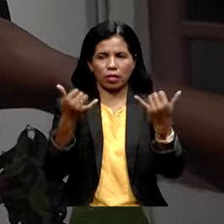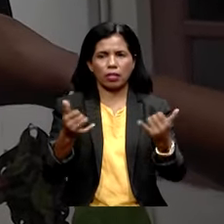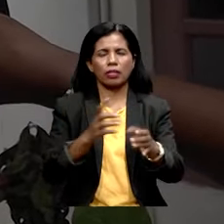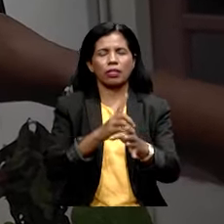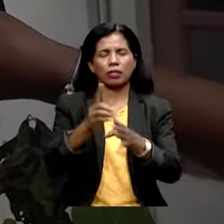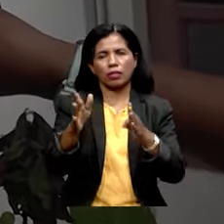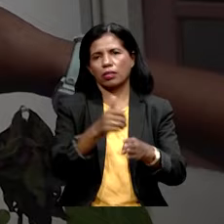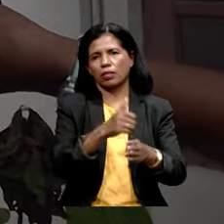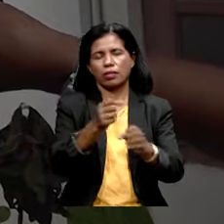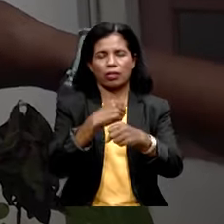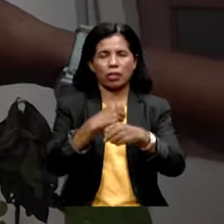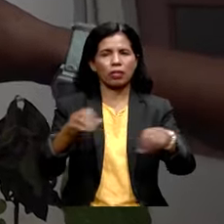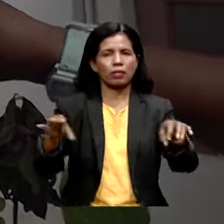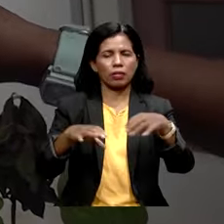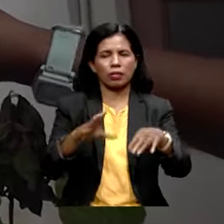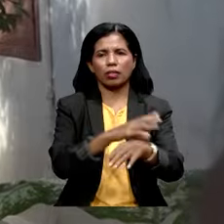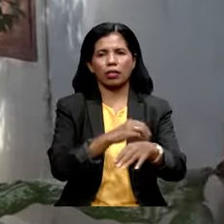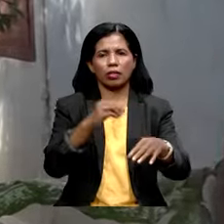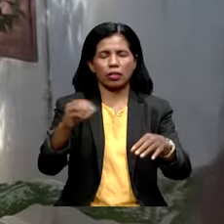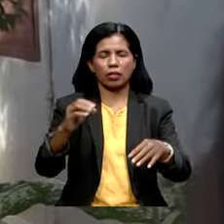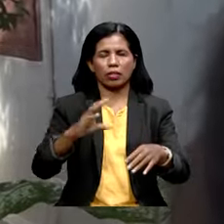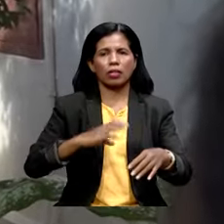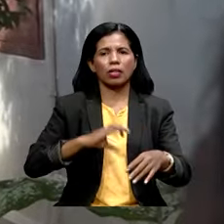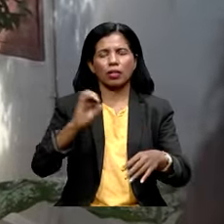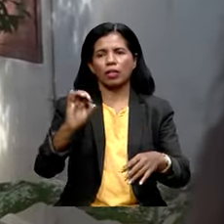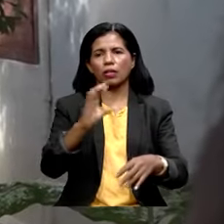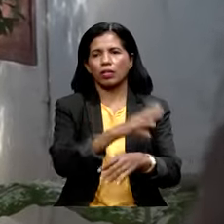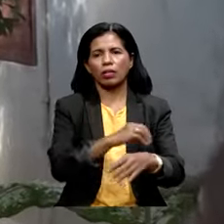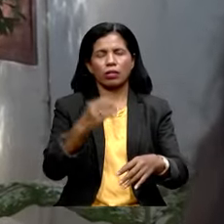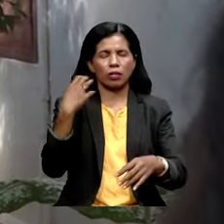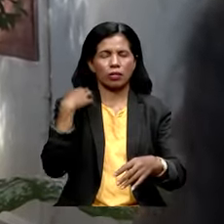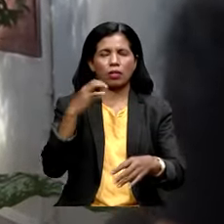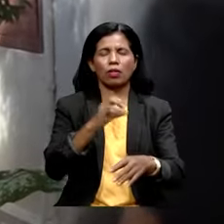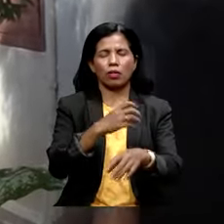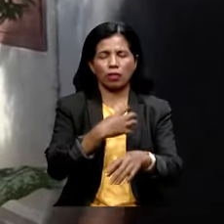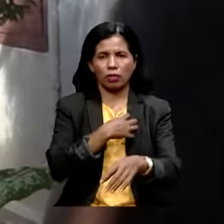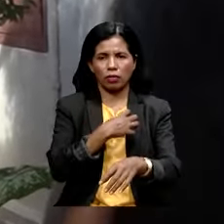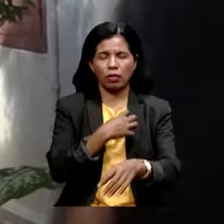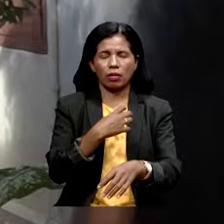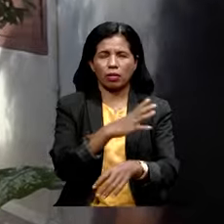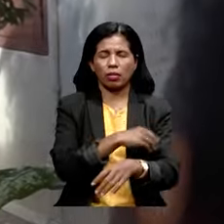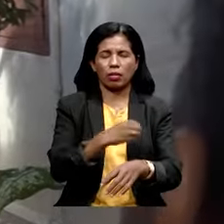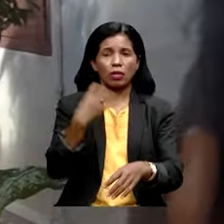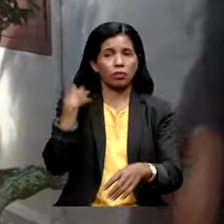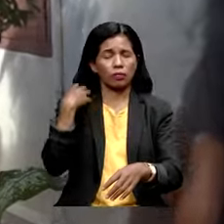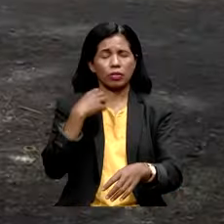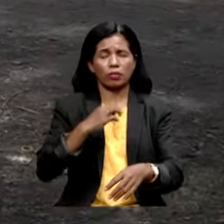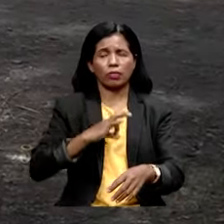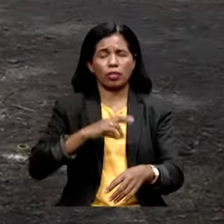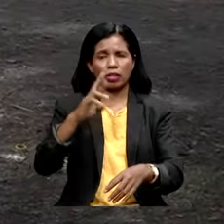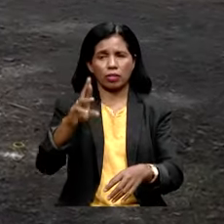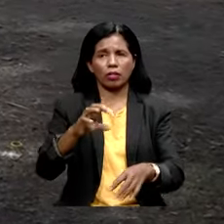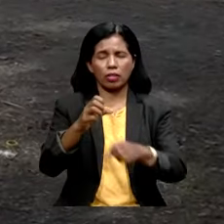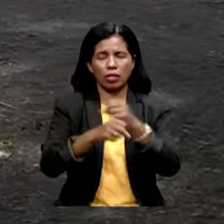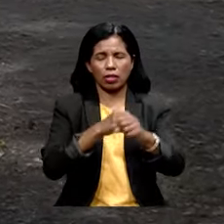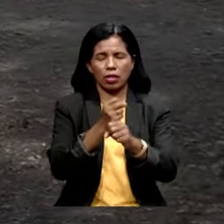direção balo halo servisu ia obrigado bara kai goli balo in edifício farol tamba ne ne espera tina ne bel hahu ona